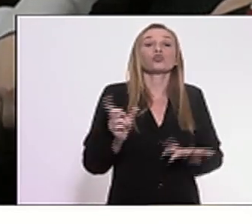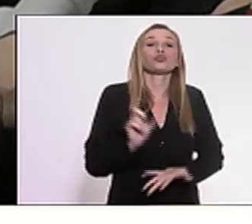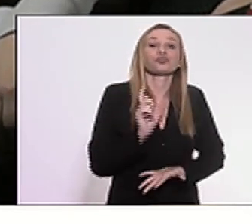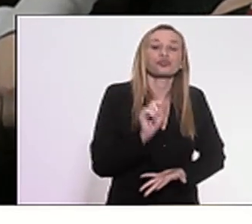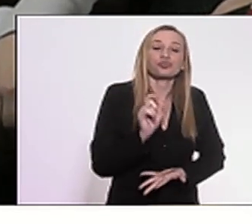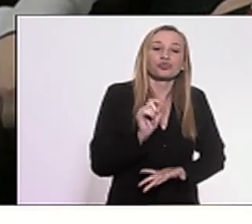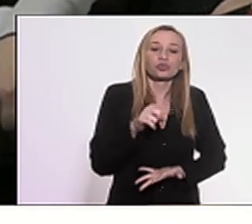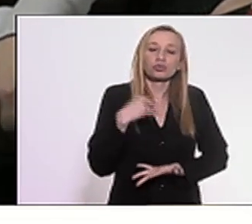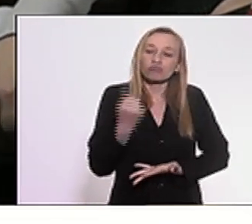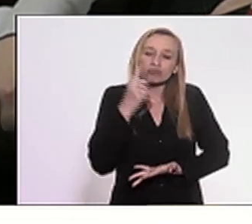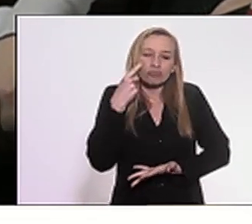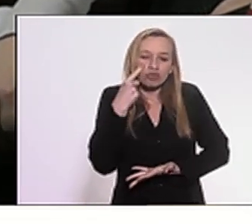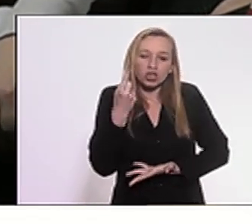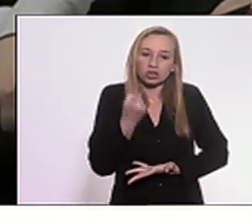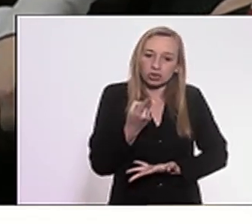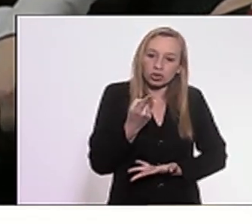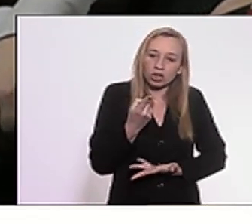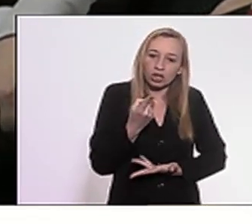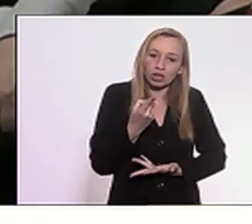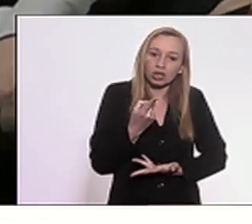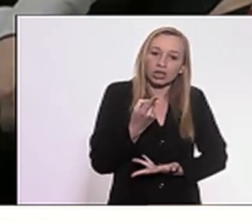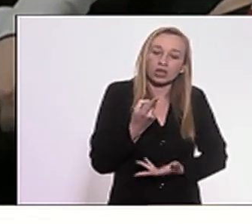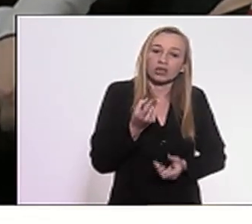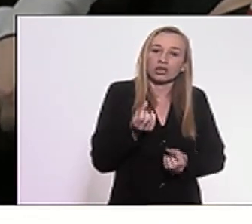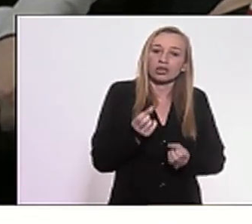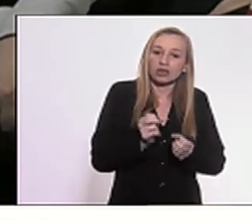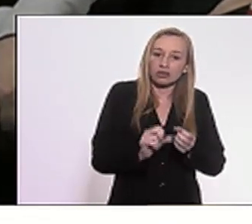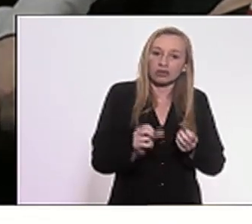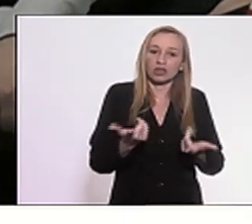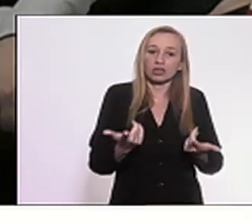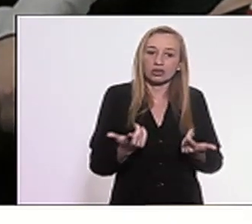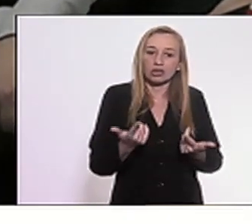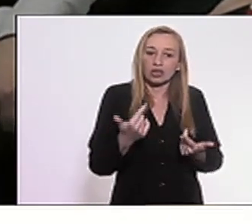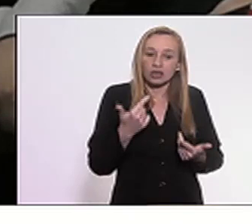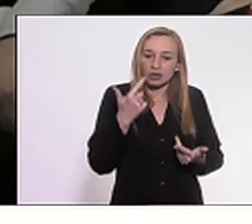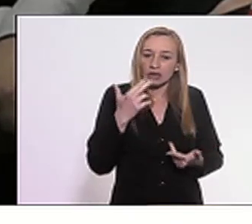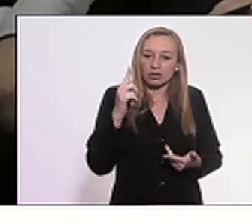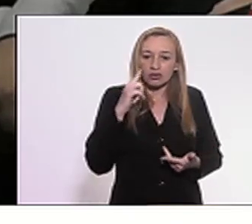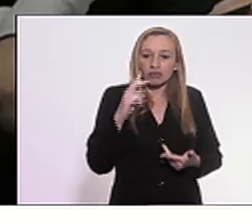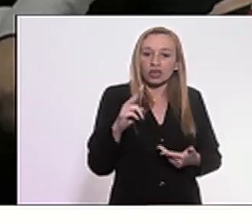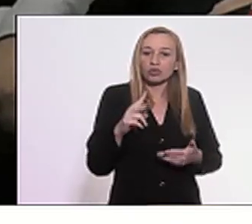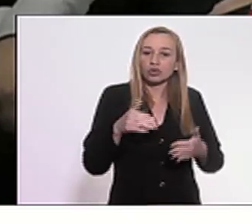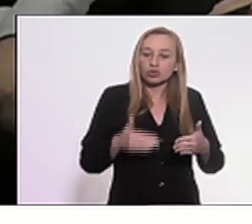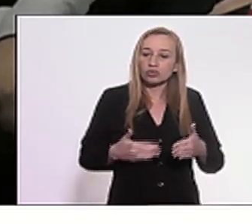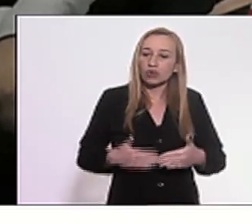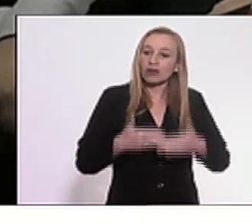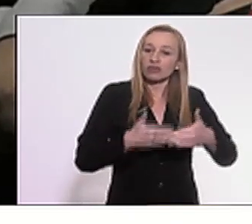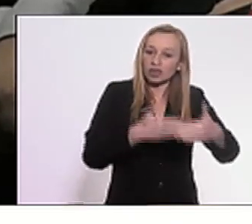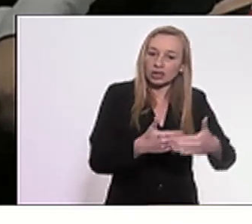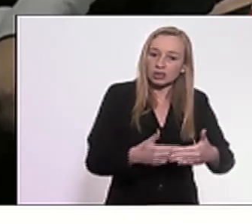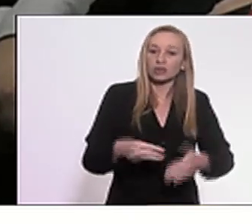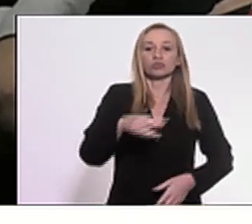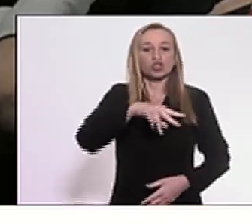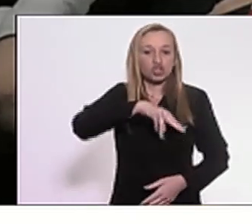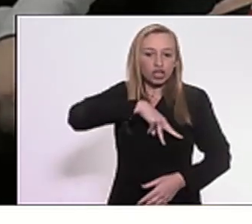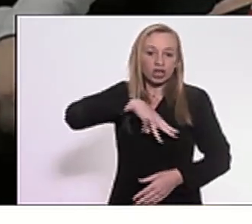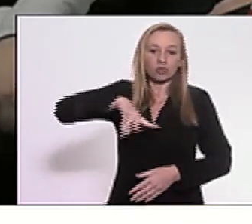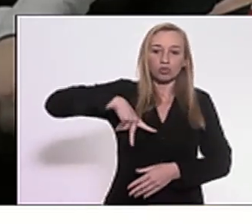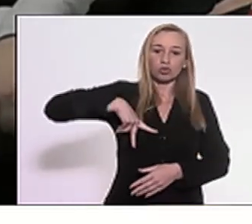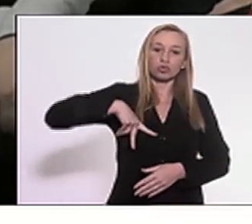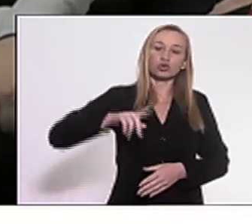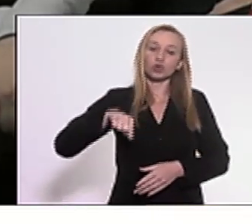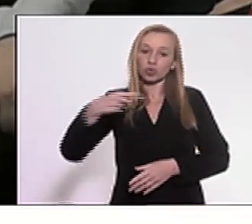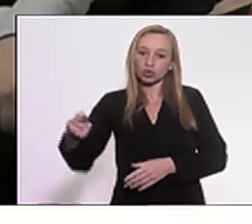tem constatado que tem feito, travado o avanço contra o assédio moral dentro do Ministério Público e órgãos de poder em